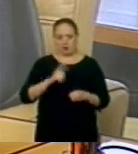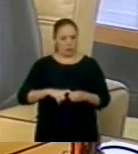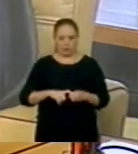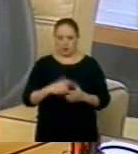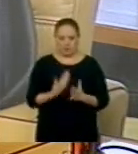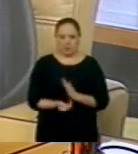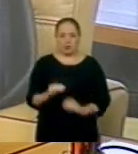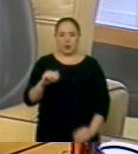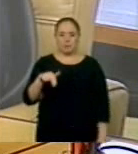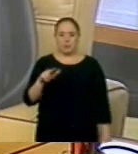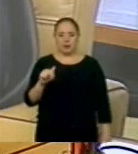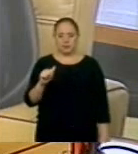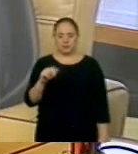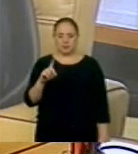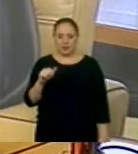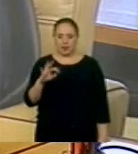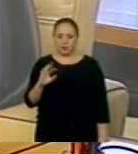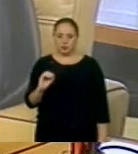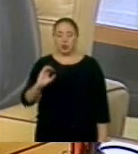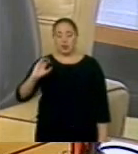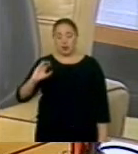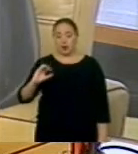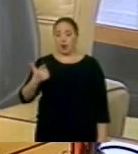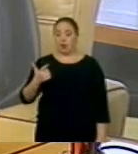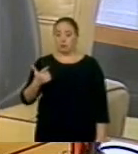é evidente que o constituinte